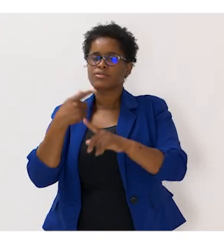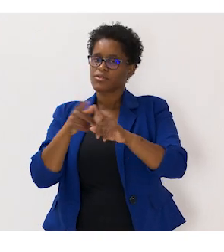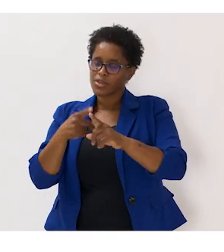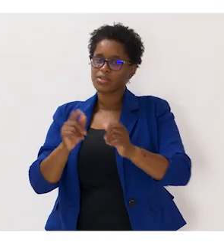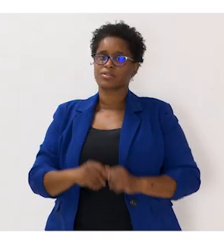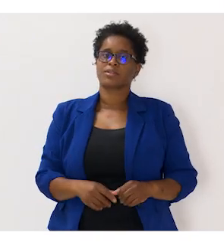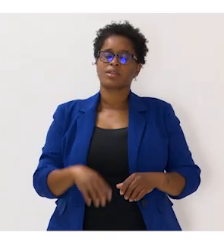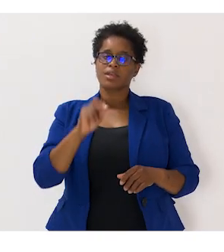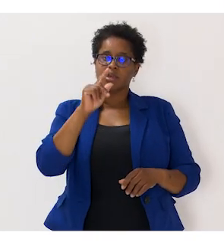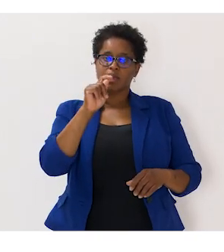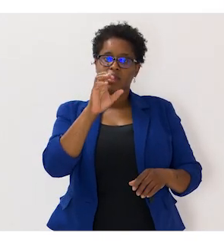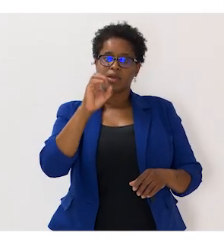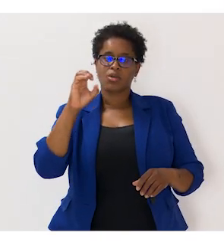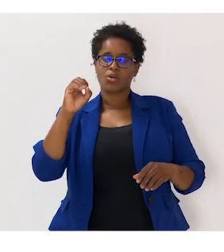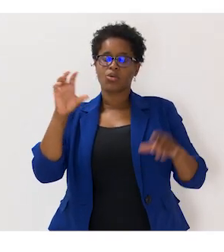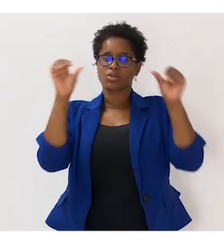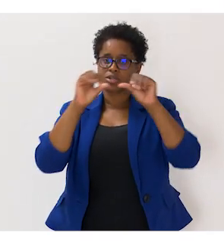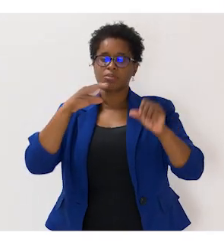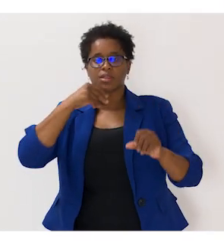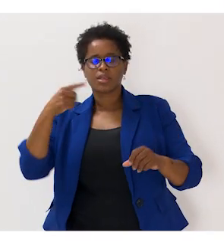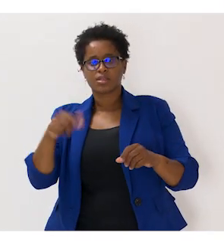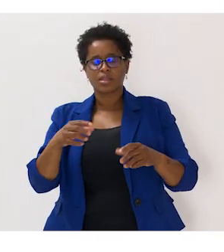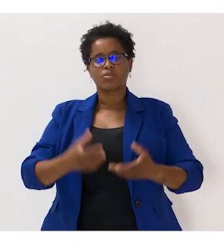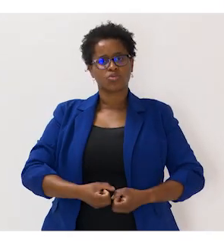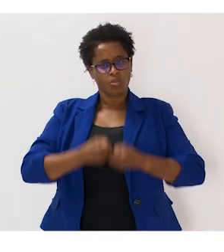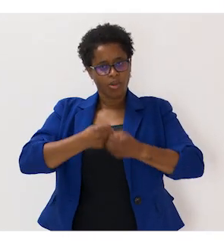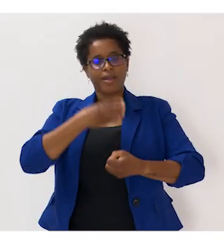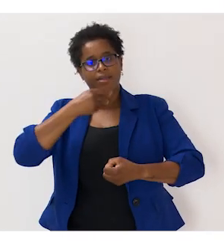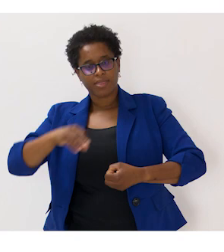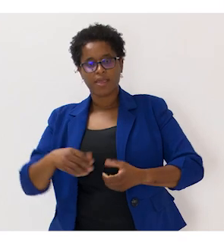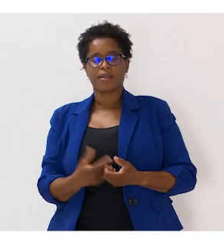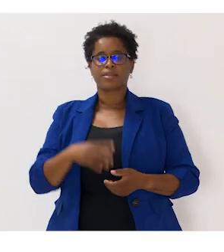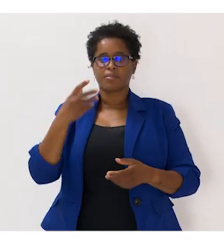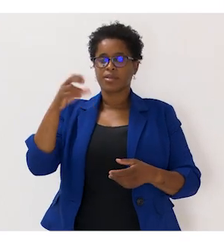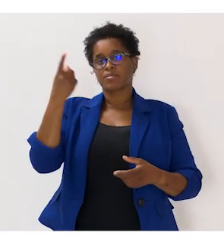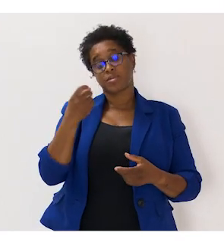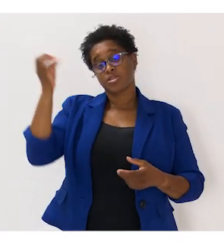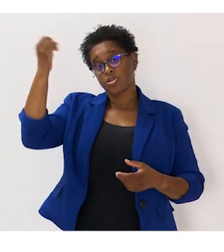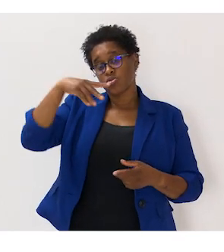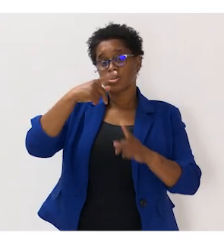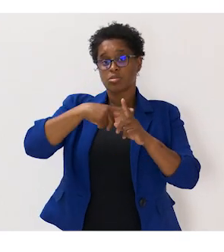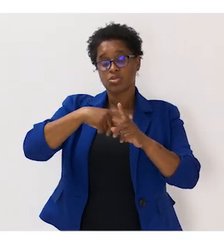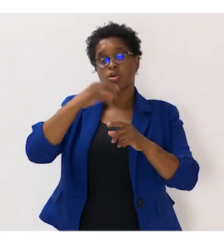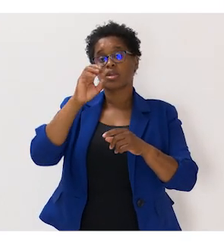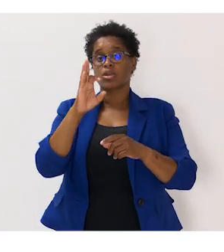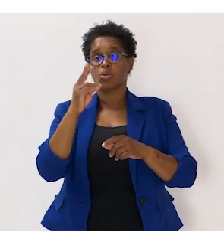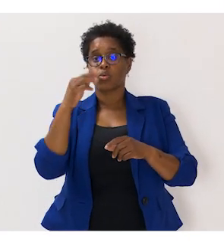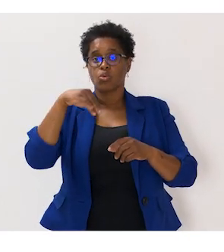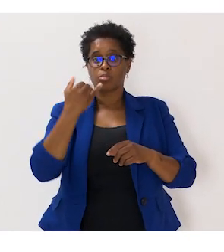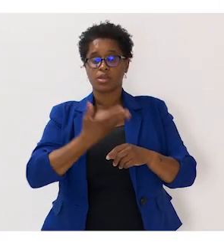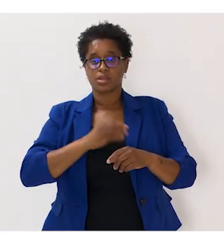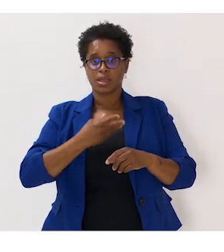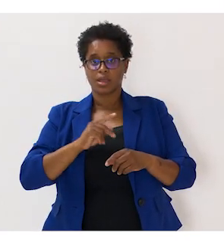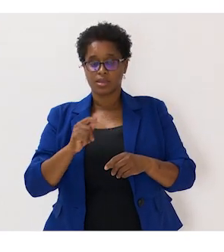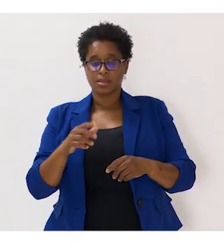Os ecossistemas terrestres têm como elemento de suporte a terra e dependem da luz, da temperatura e umidade, enquanto